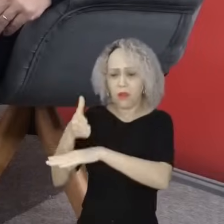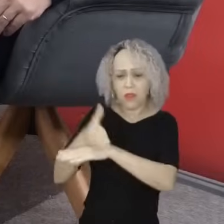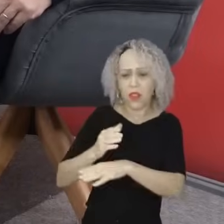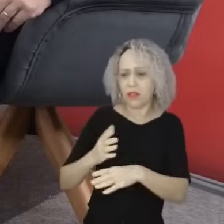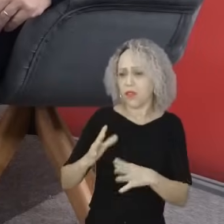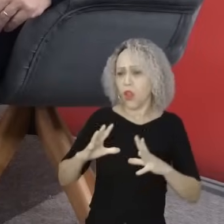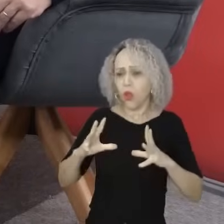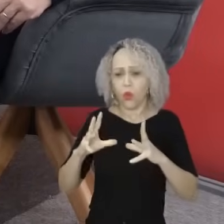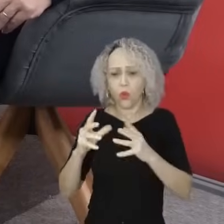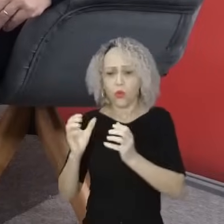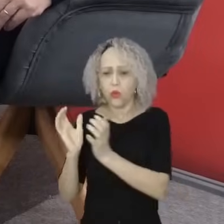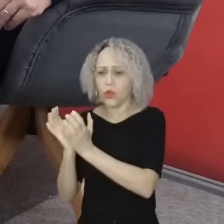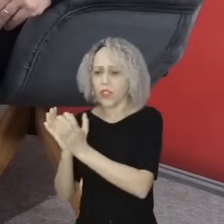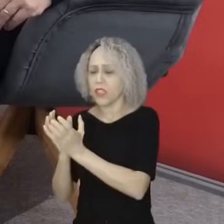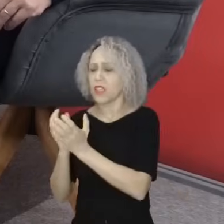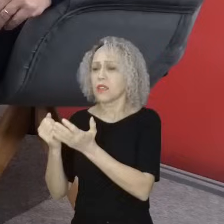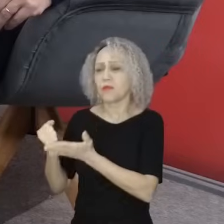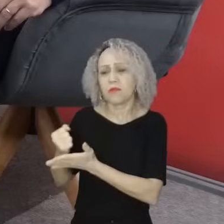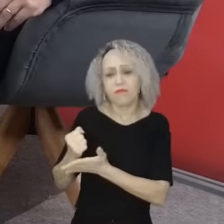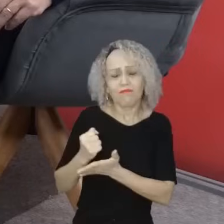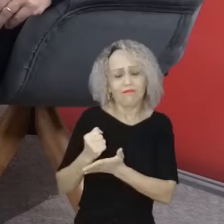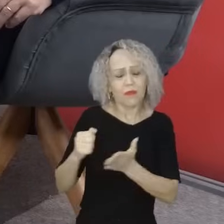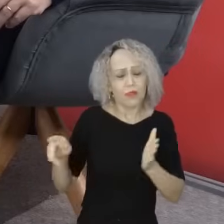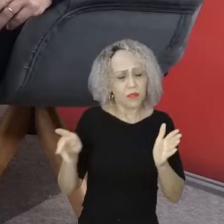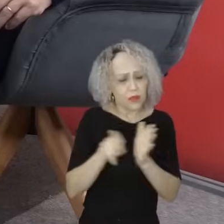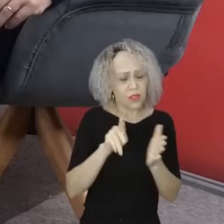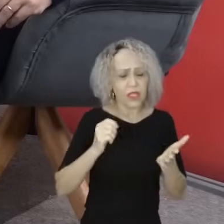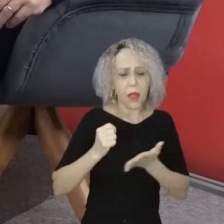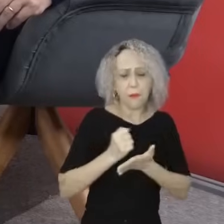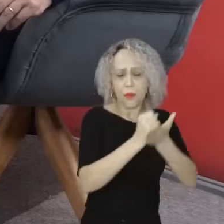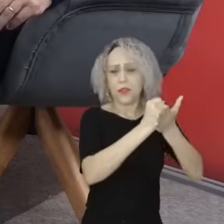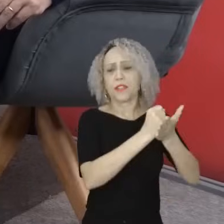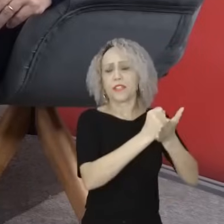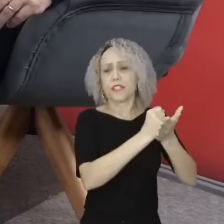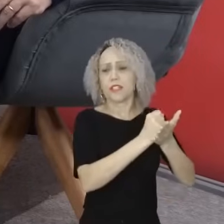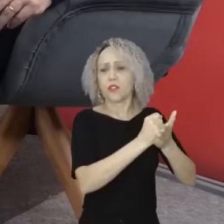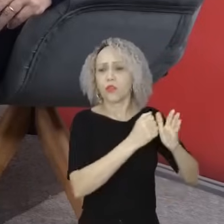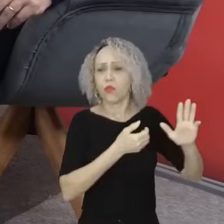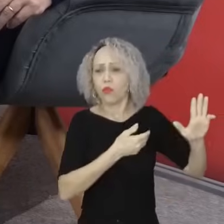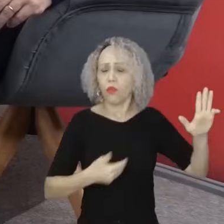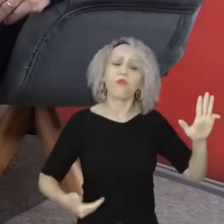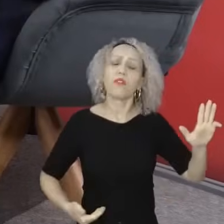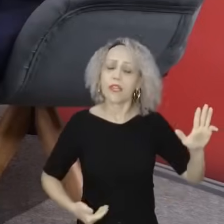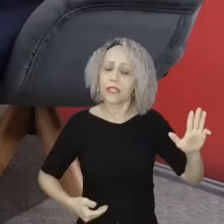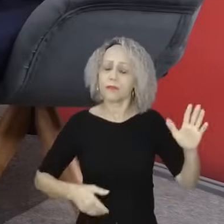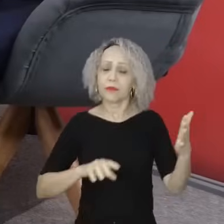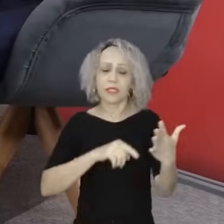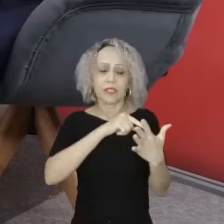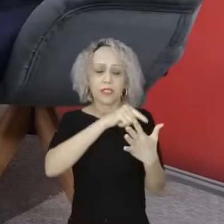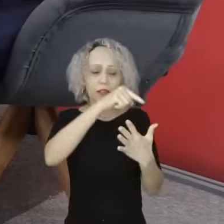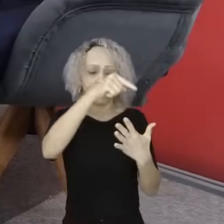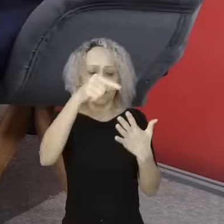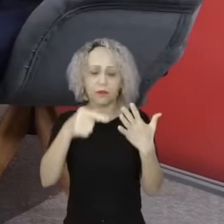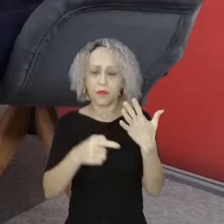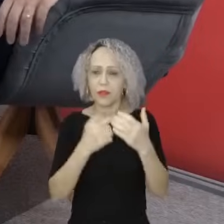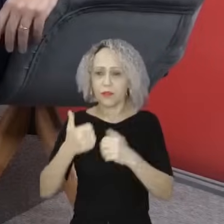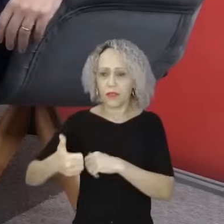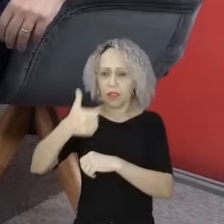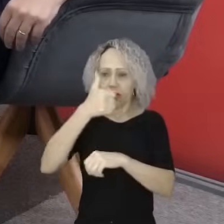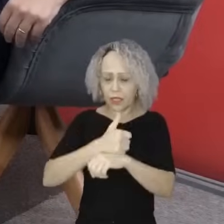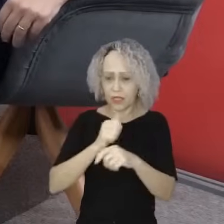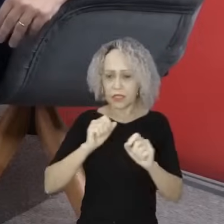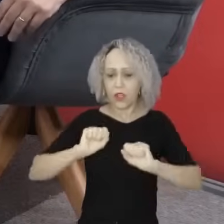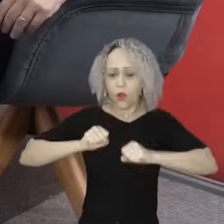o governo, foram colocadas algumas prioridades, né? Essas 6 prioridades para este plano são: combate à